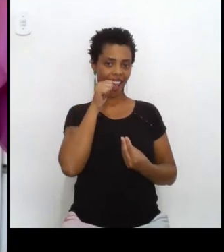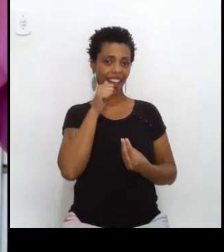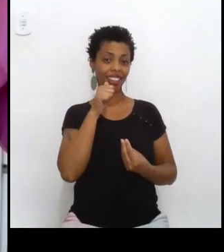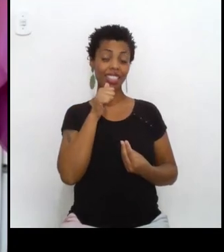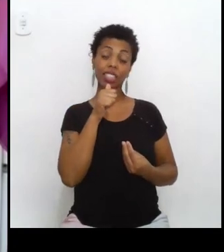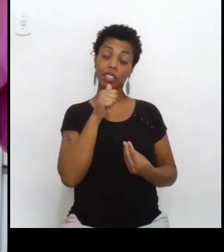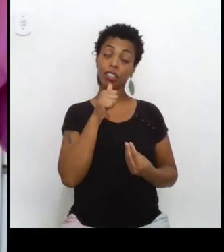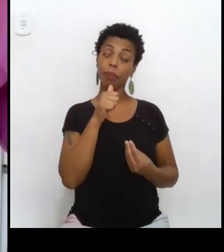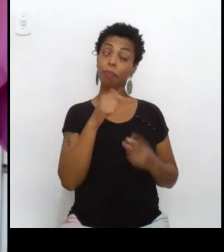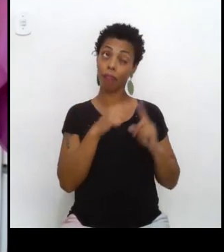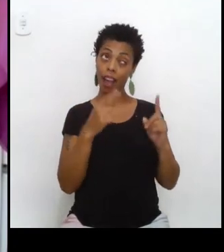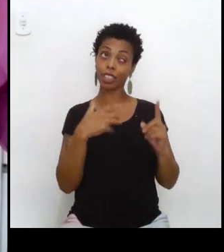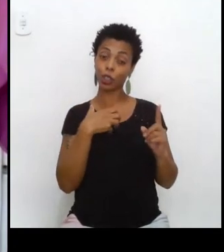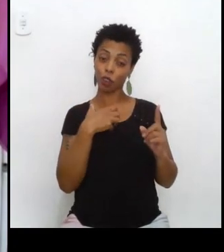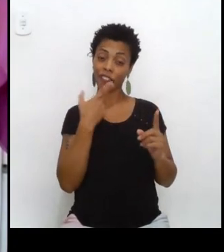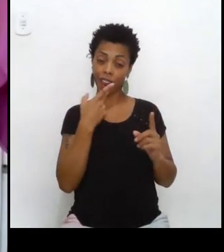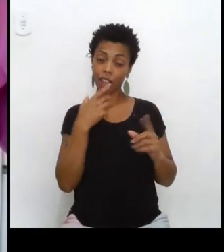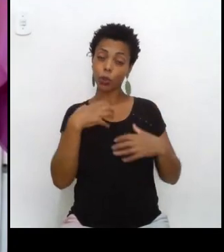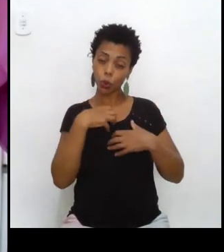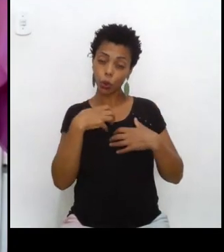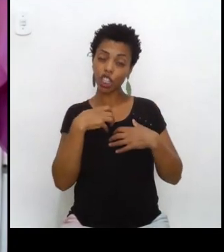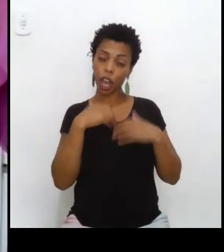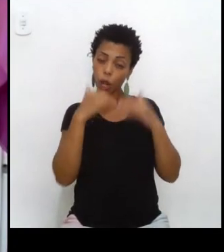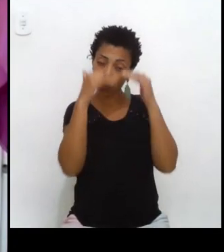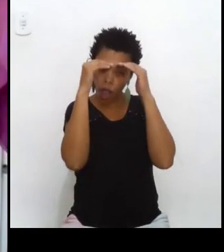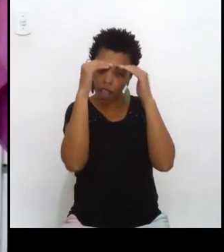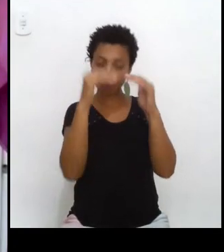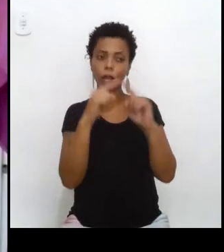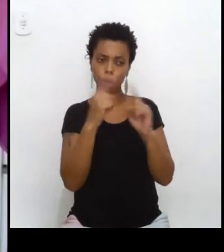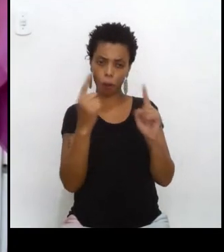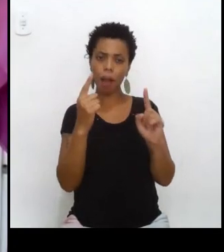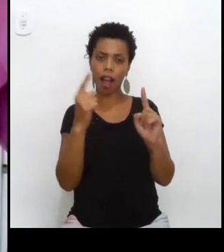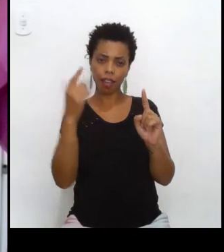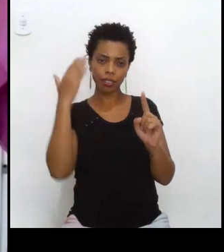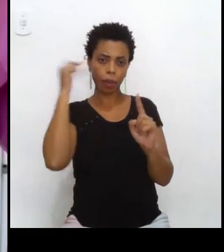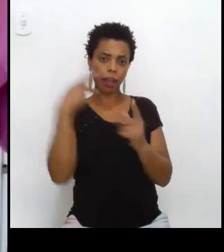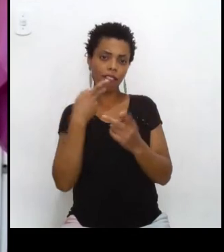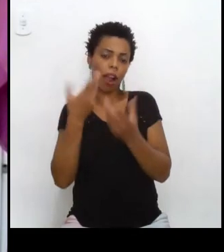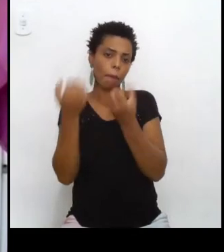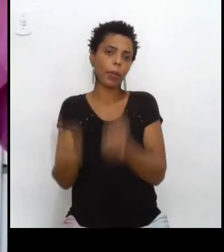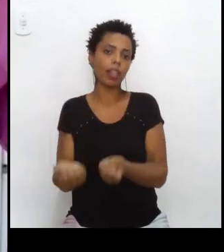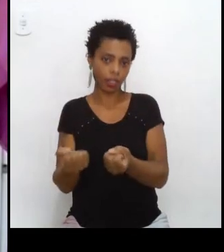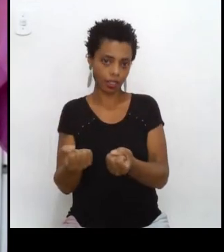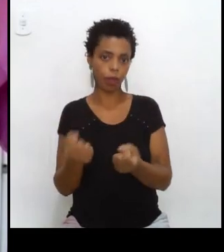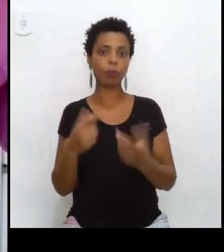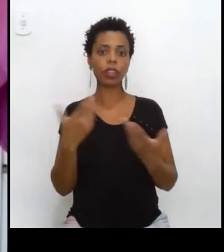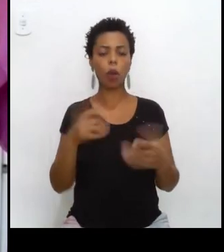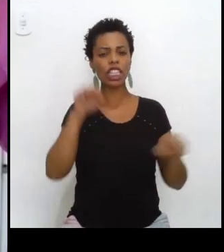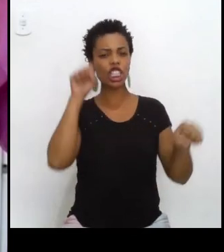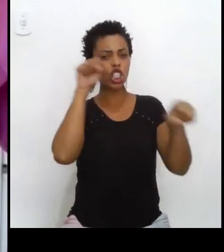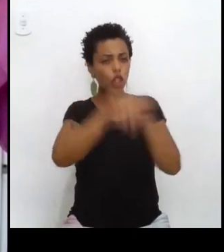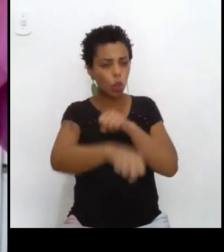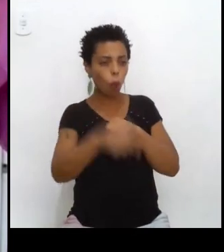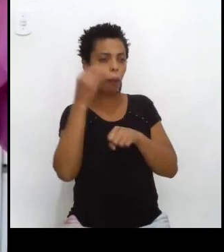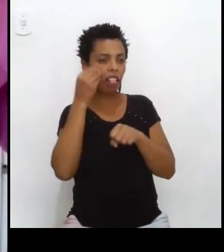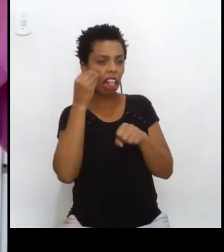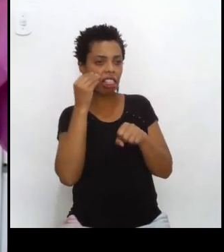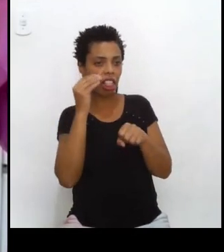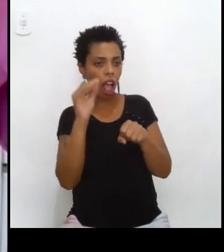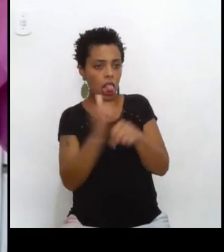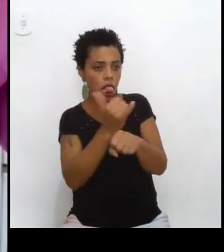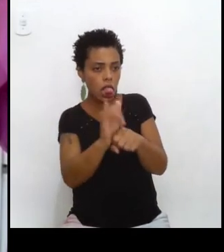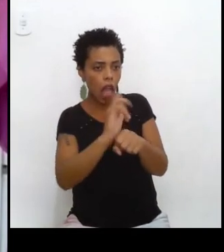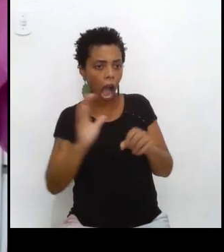educadas e gentis que eu consigo encontrar aqui então o isto para corretivo é muito inflamada pela questão